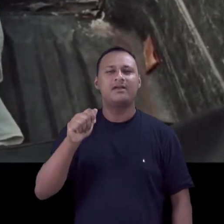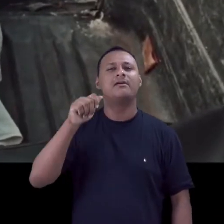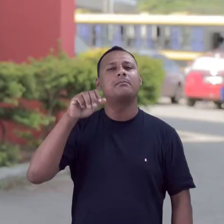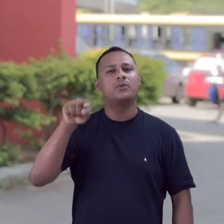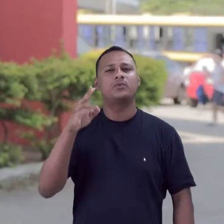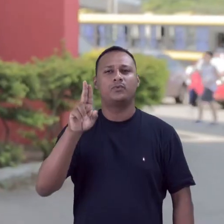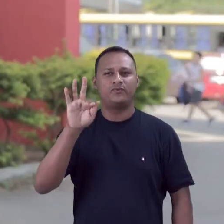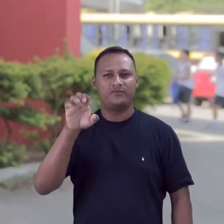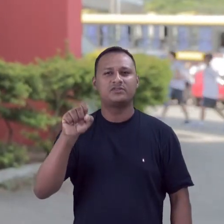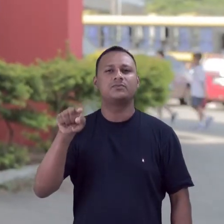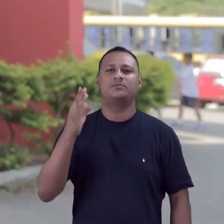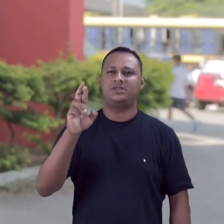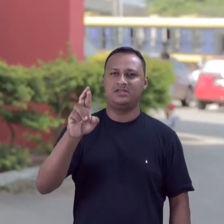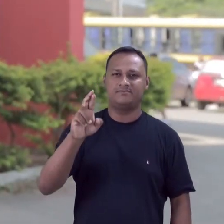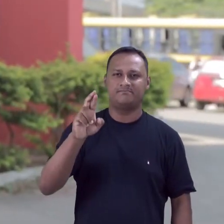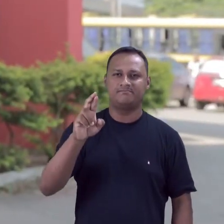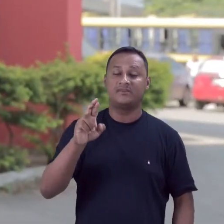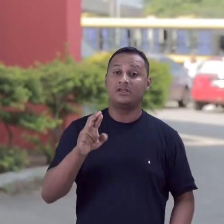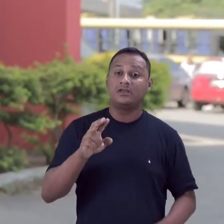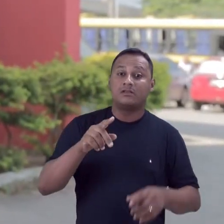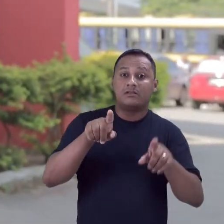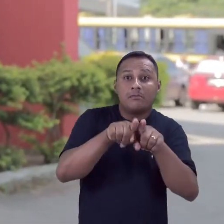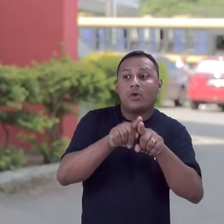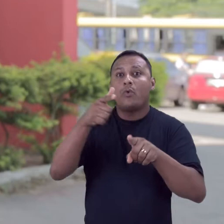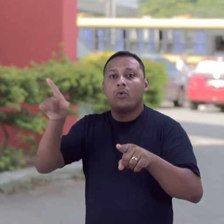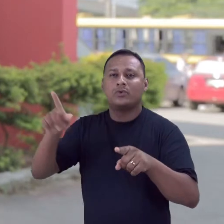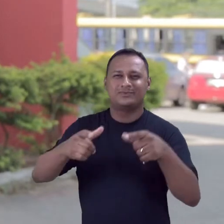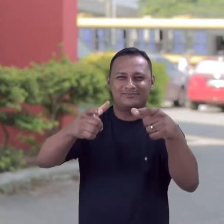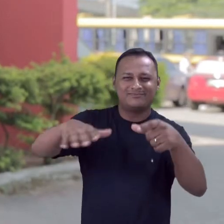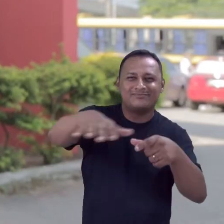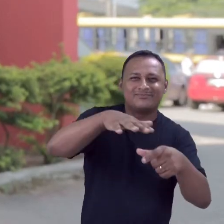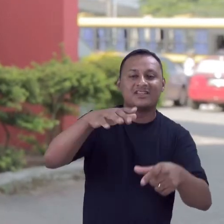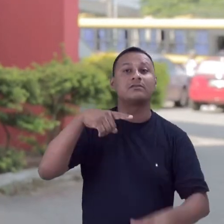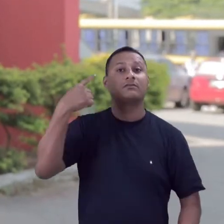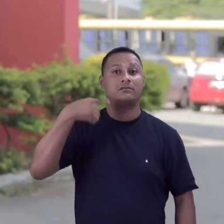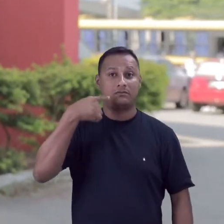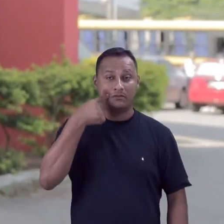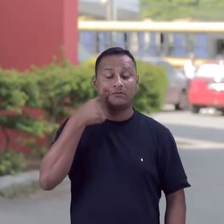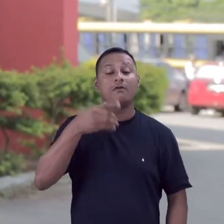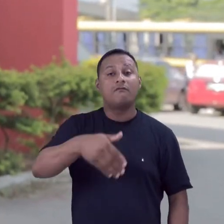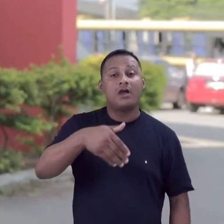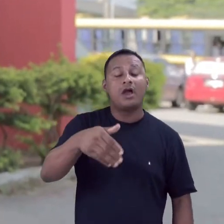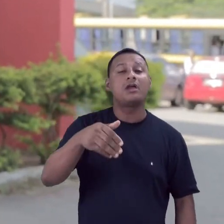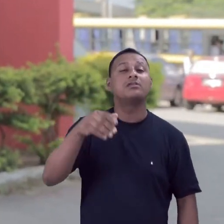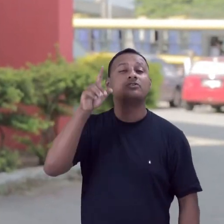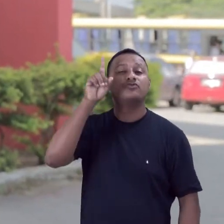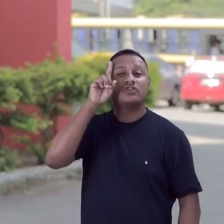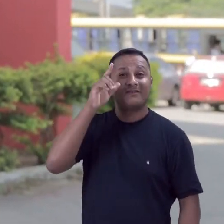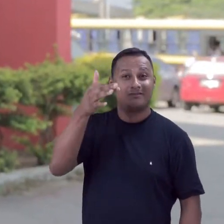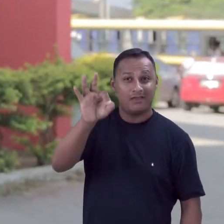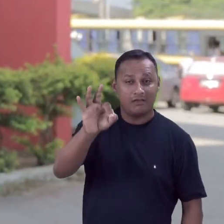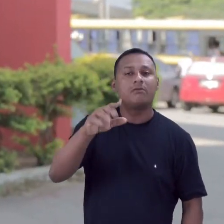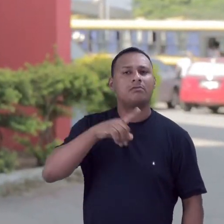cinema.ufes.br. O programa em Direito Processual da UFES realiza na próxima terça-feira, dia 10, uma aula magna internacional sobre